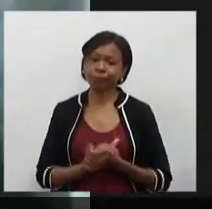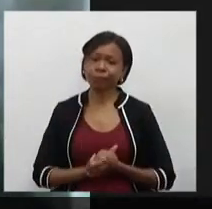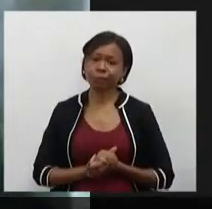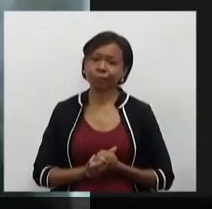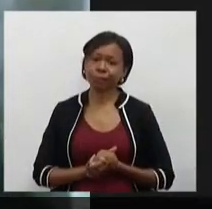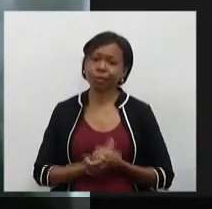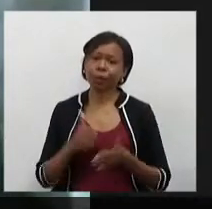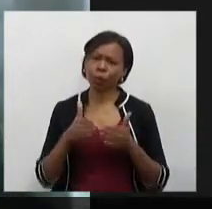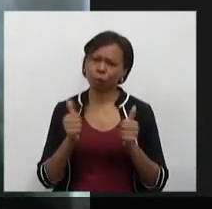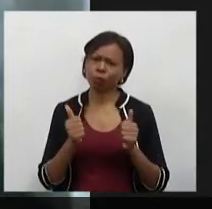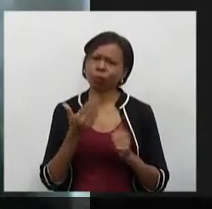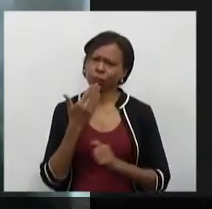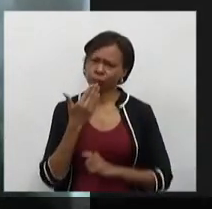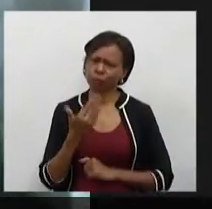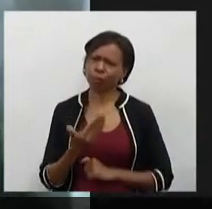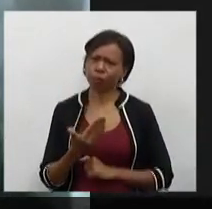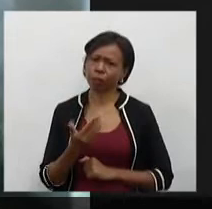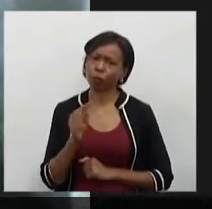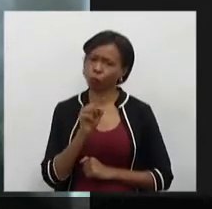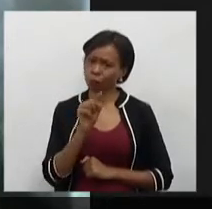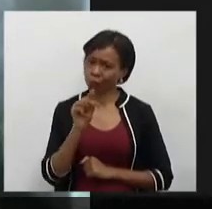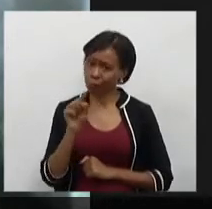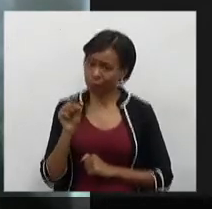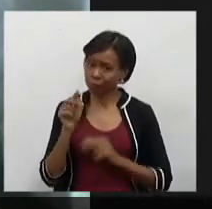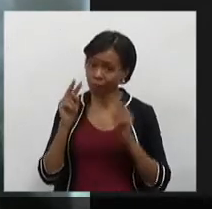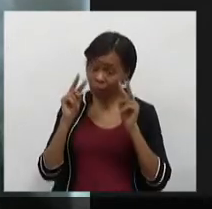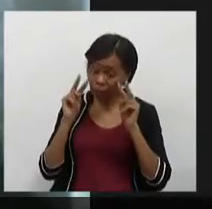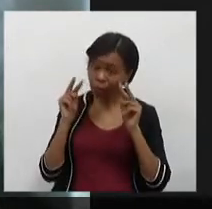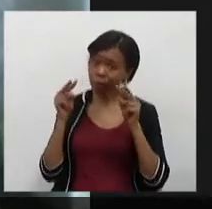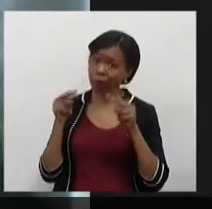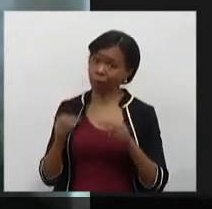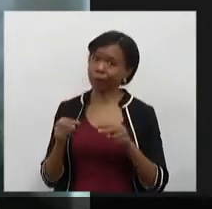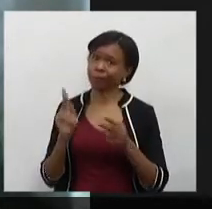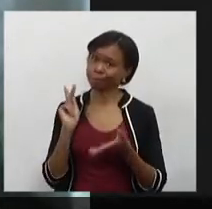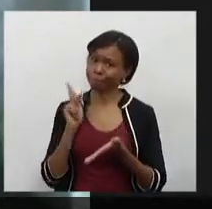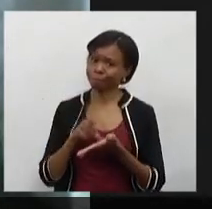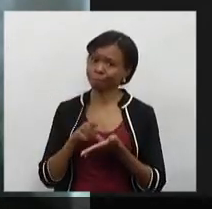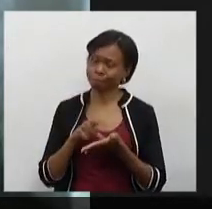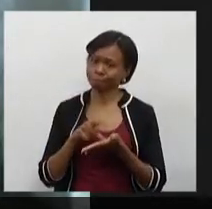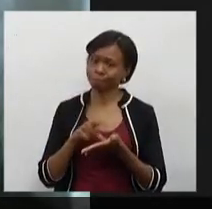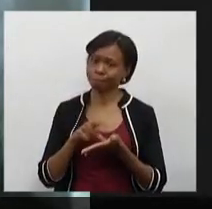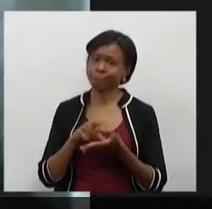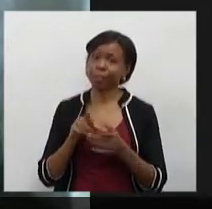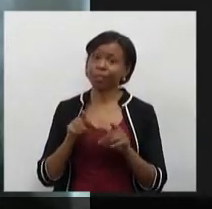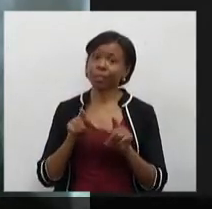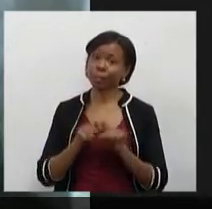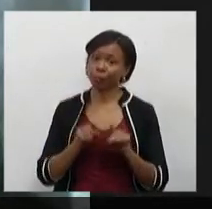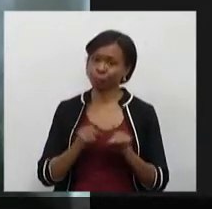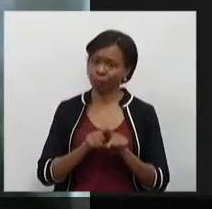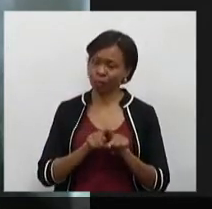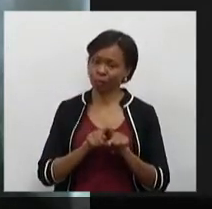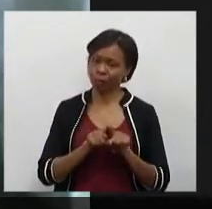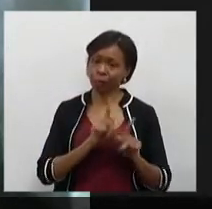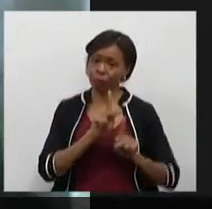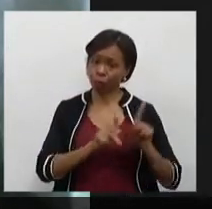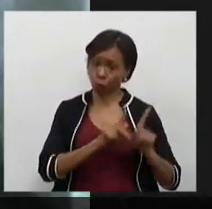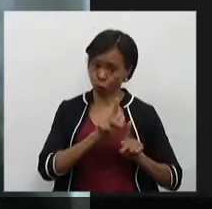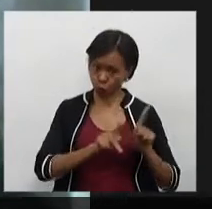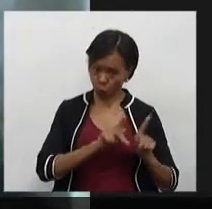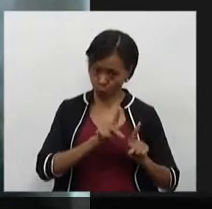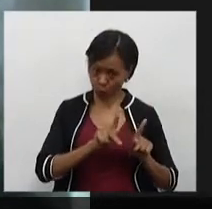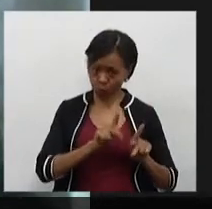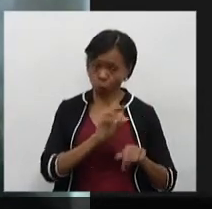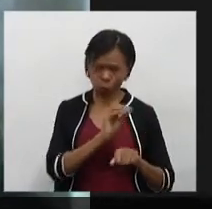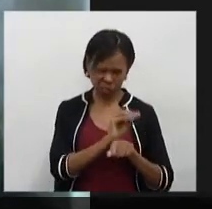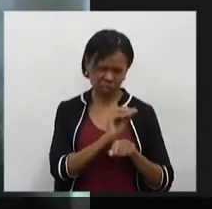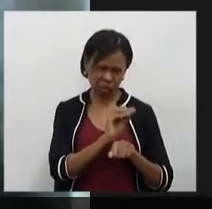que vocês tenham o mesmo olhar e lembrando que os cuidadores de pessoas acamadas foram vacinadas sem